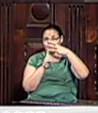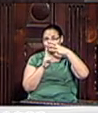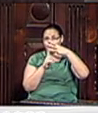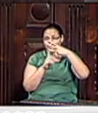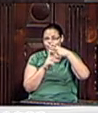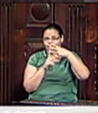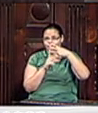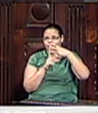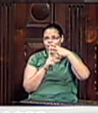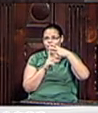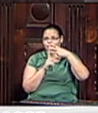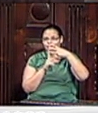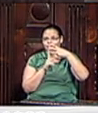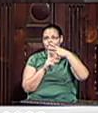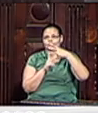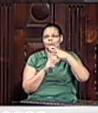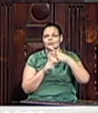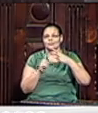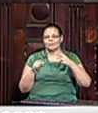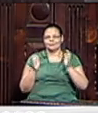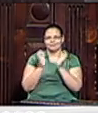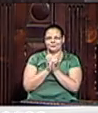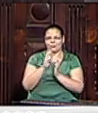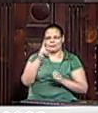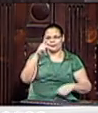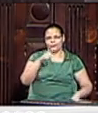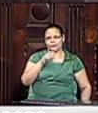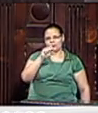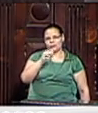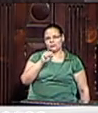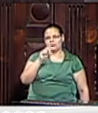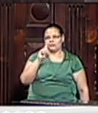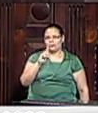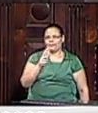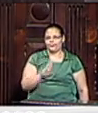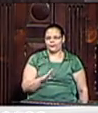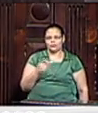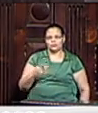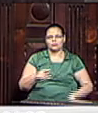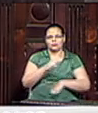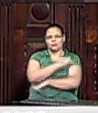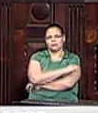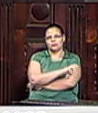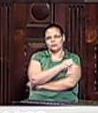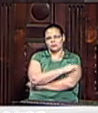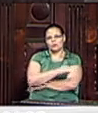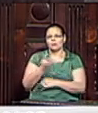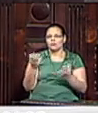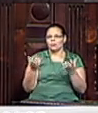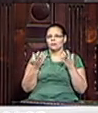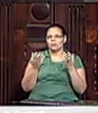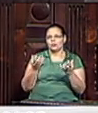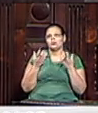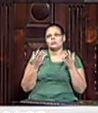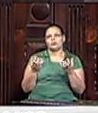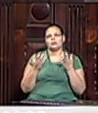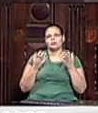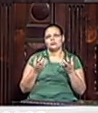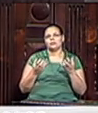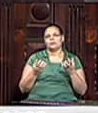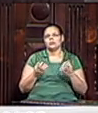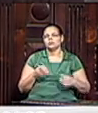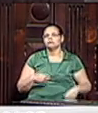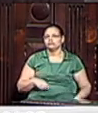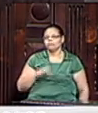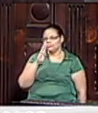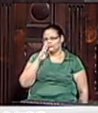posição. A bancada do PSDB do Rio de Janeiro quer direta